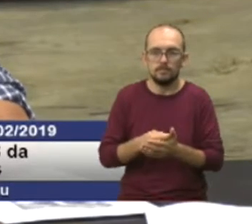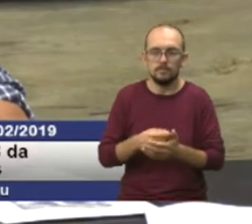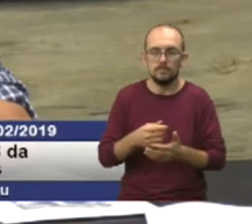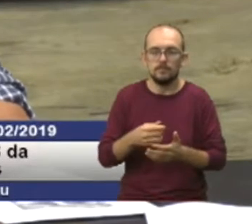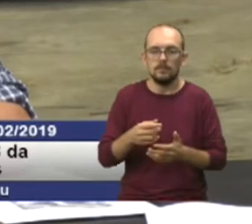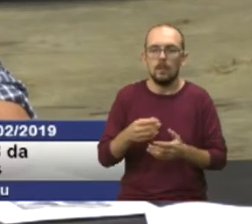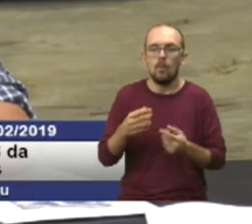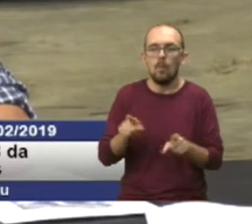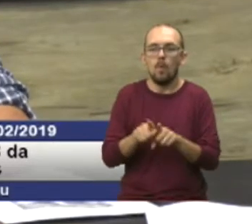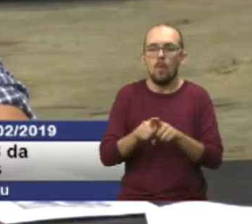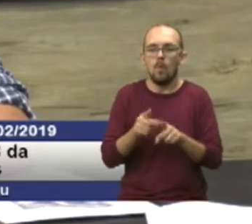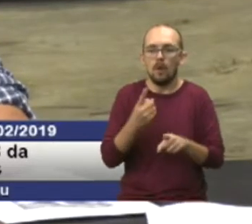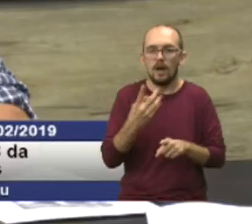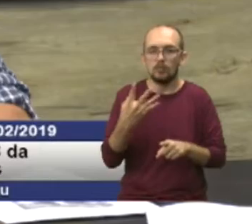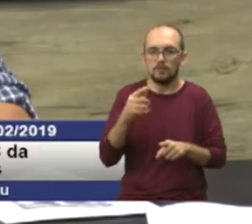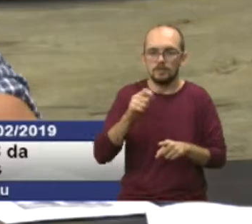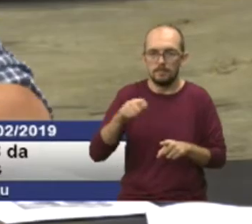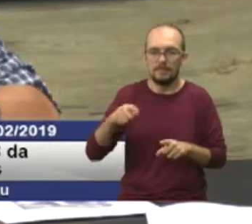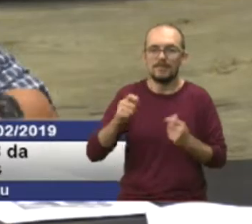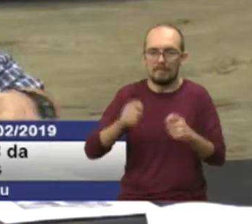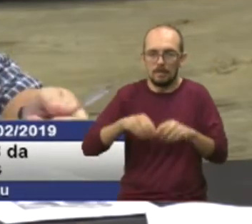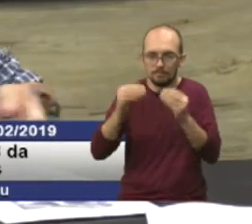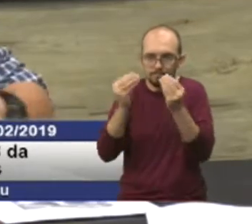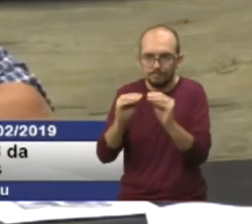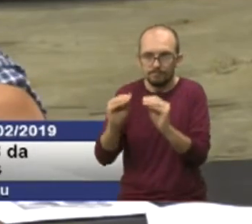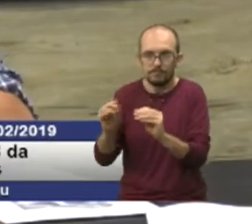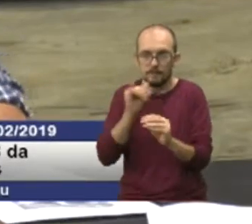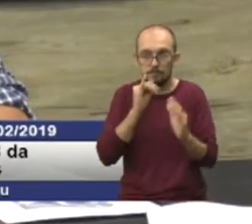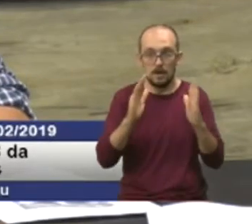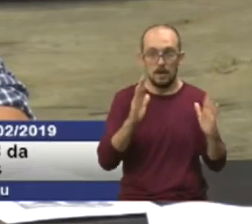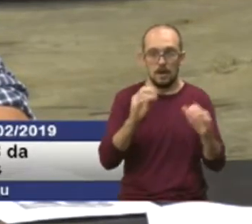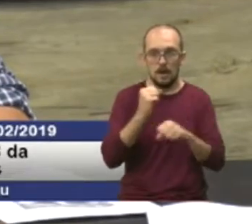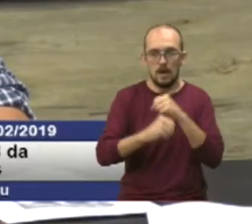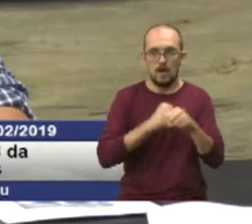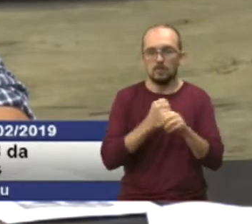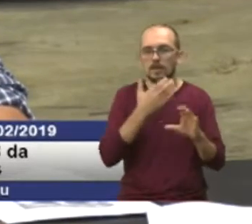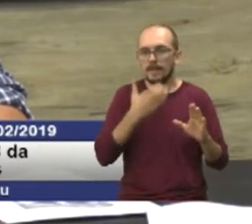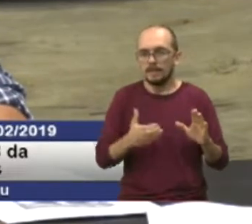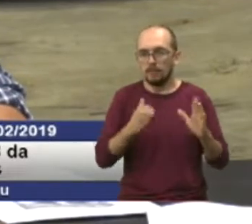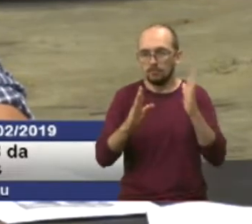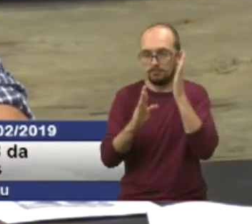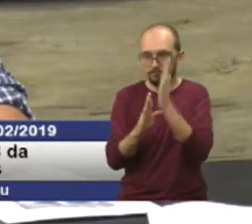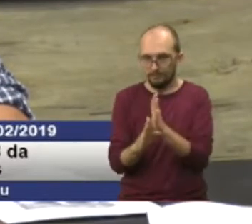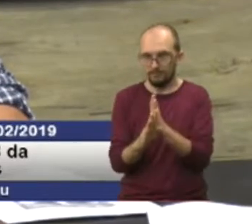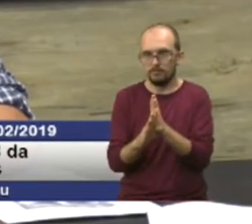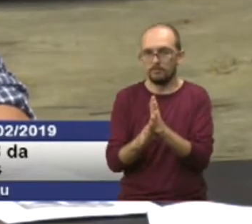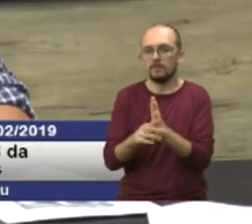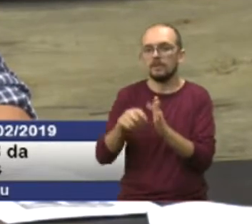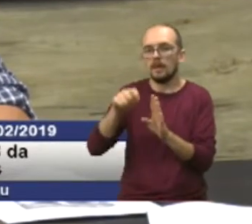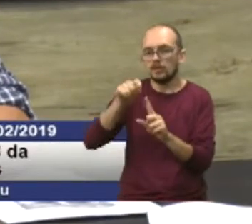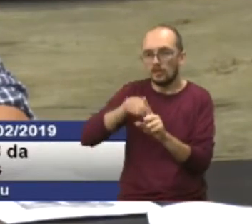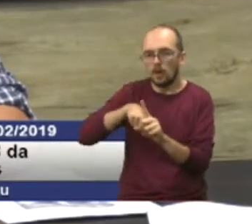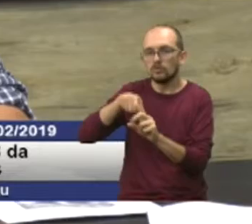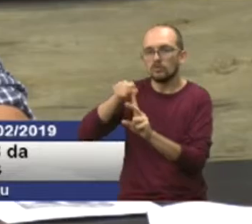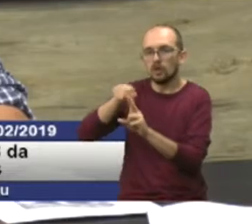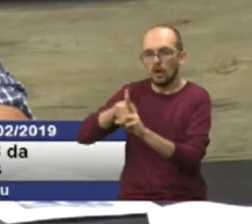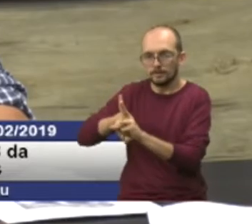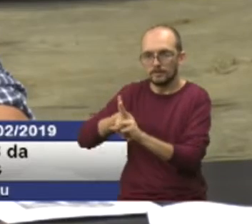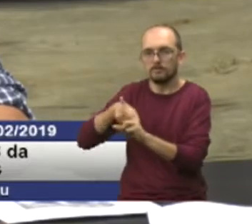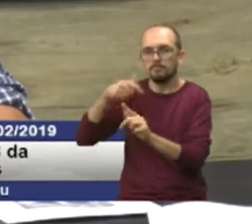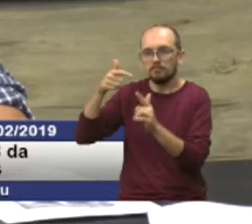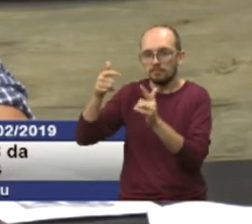como lançamentos contábeis para fazer a adequação do ano que se termina. Talvez tenha sido,